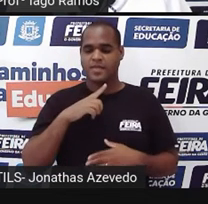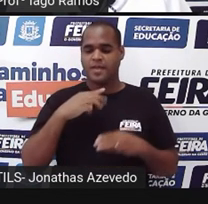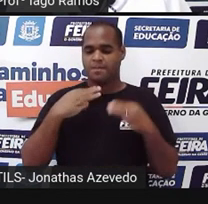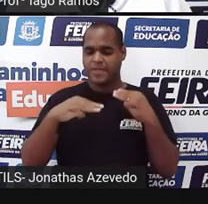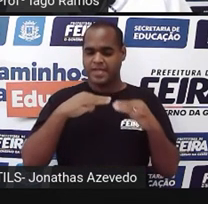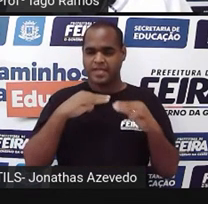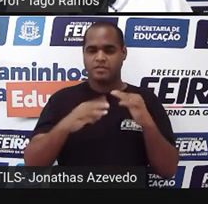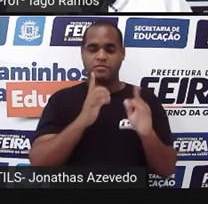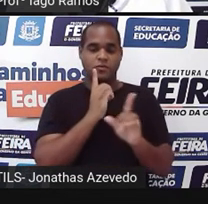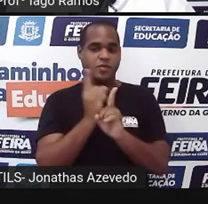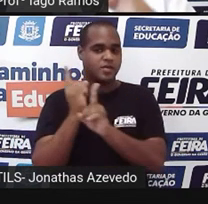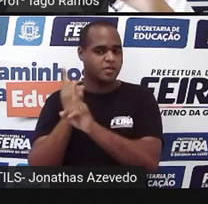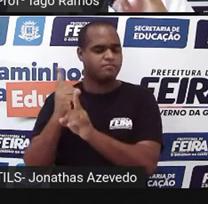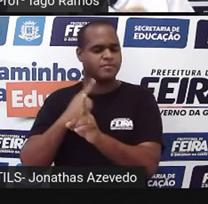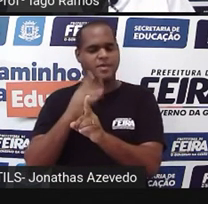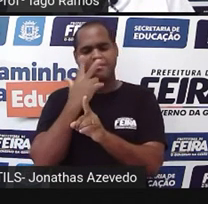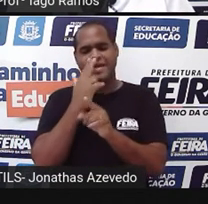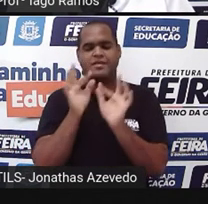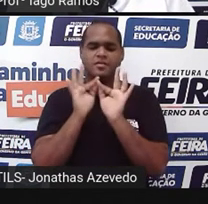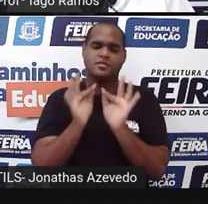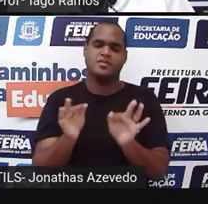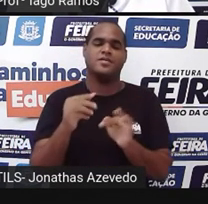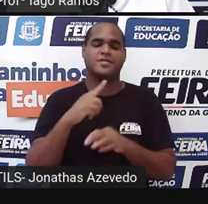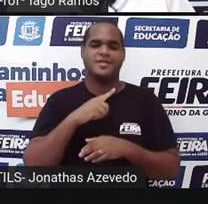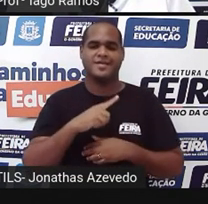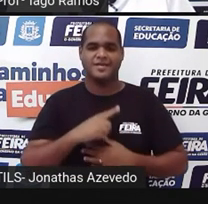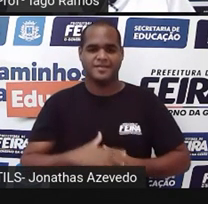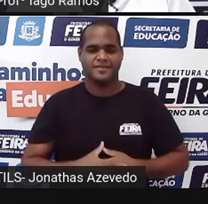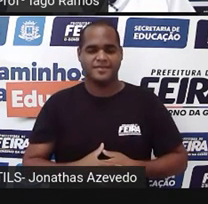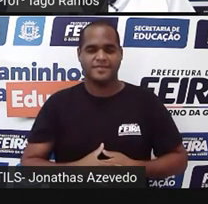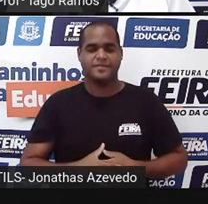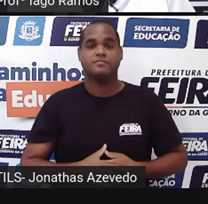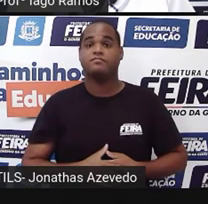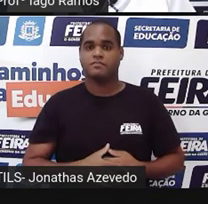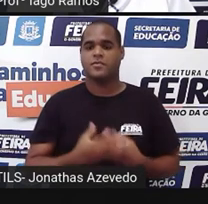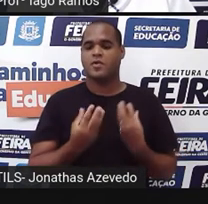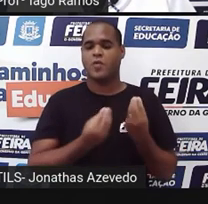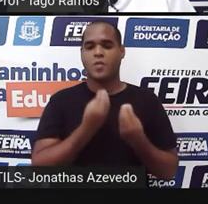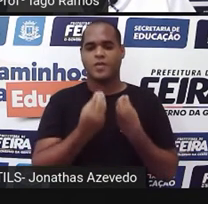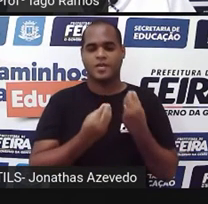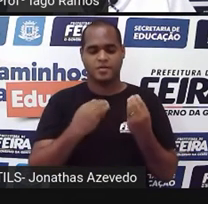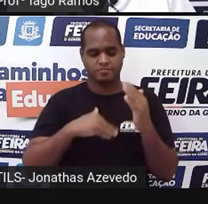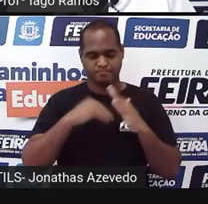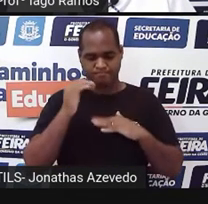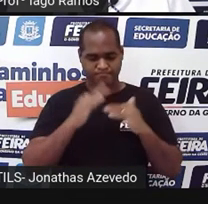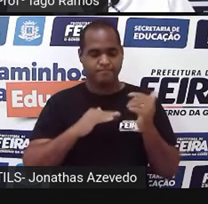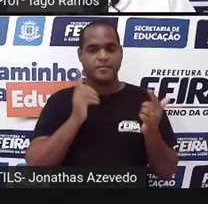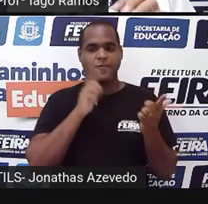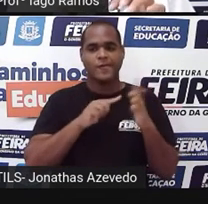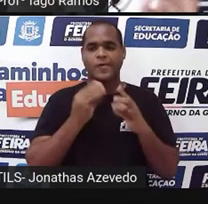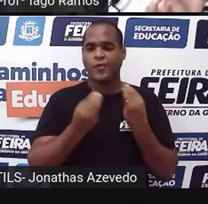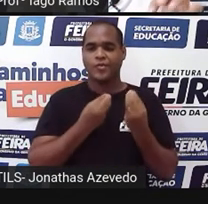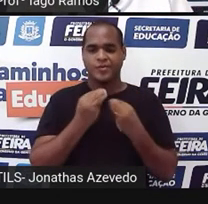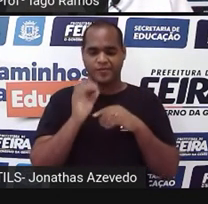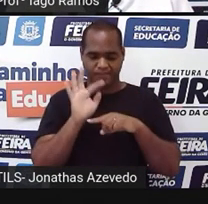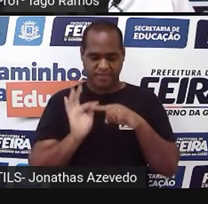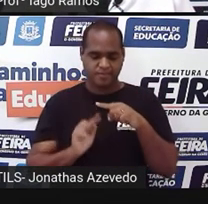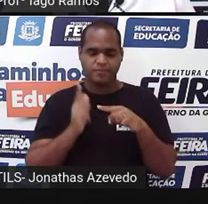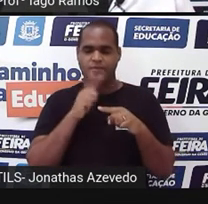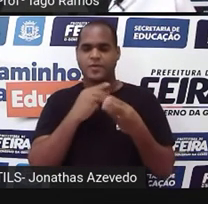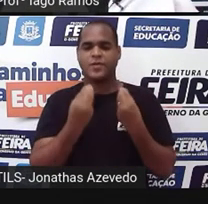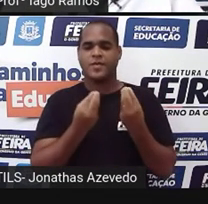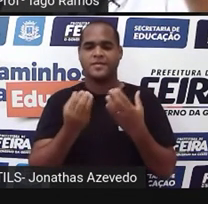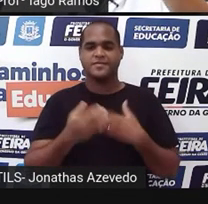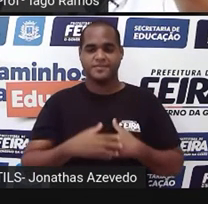para achar a fração geratriz aqui é muito simples como é que a gente vai montar a fração ó já botei o tracinho da